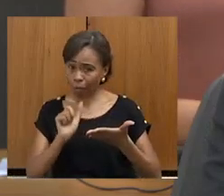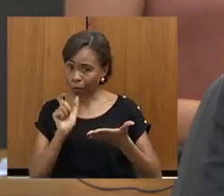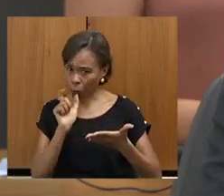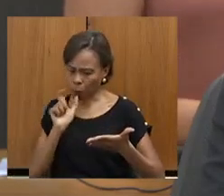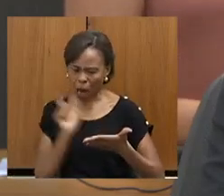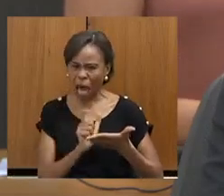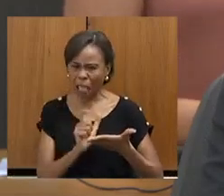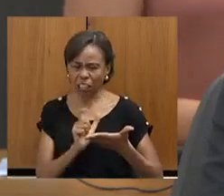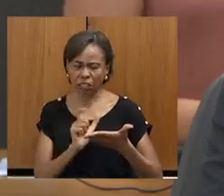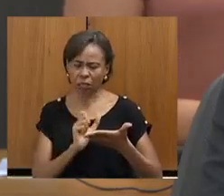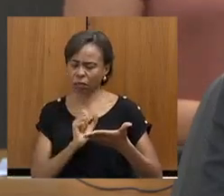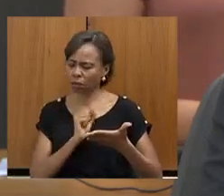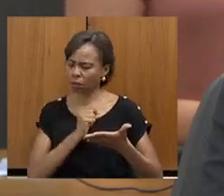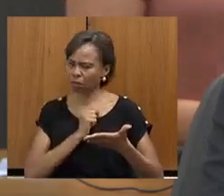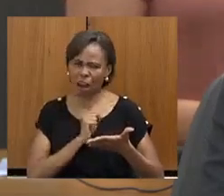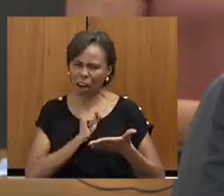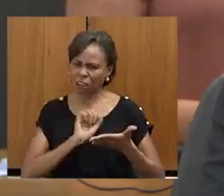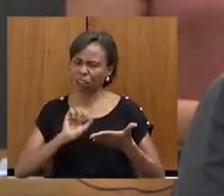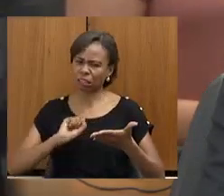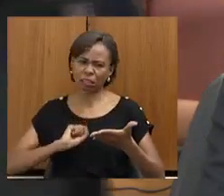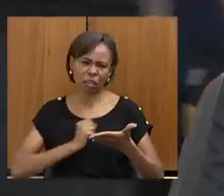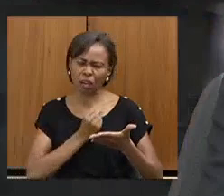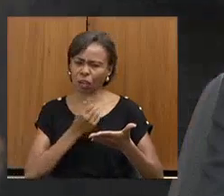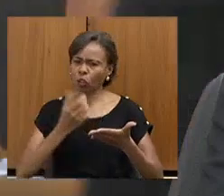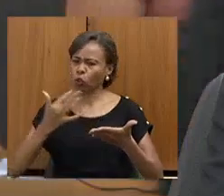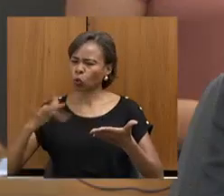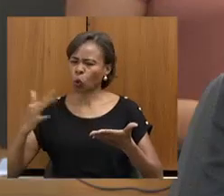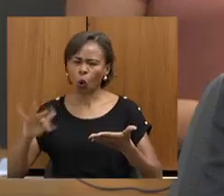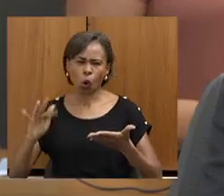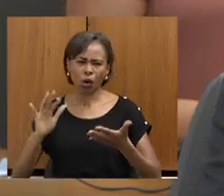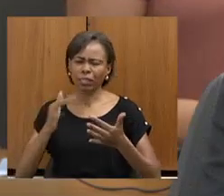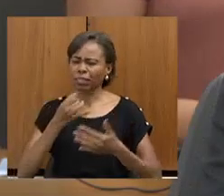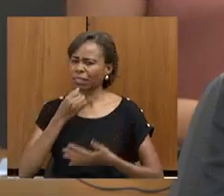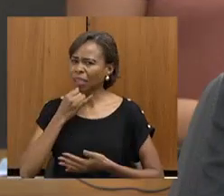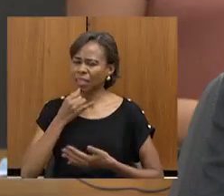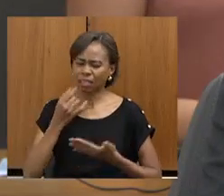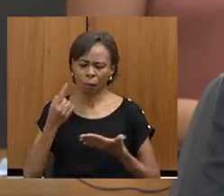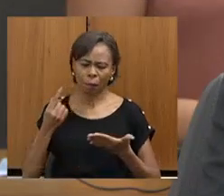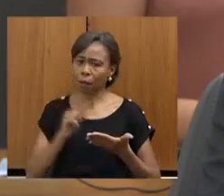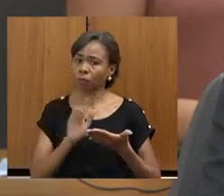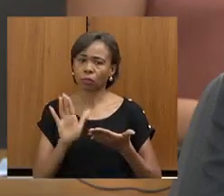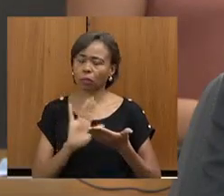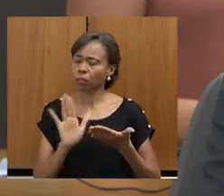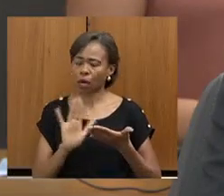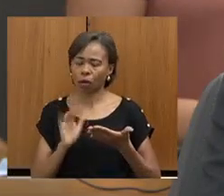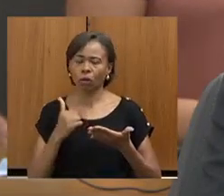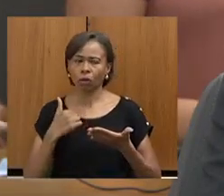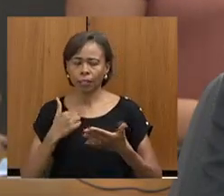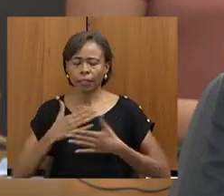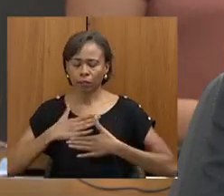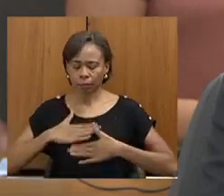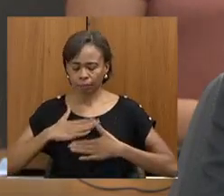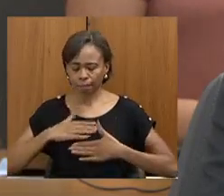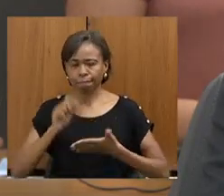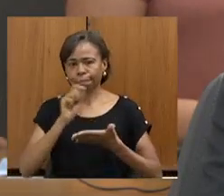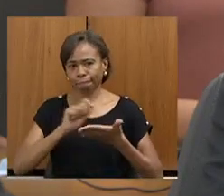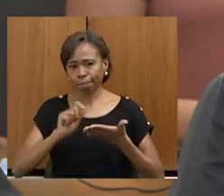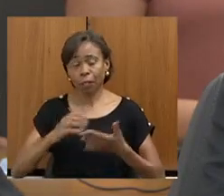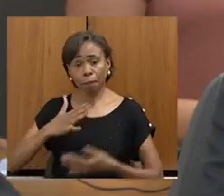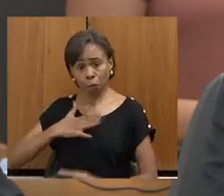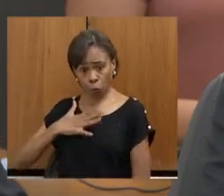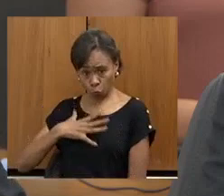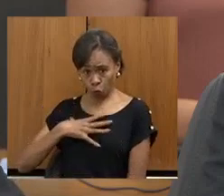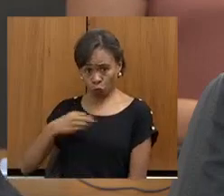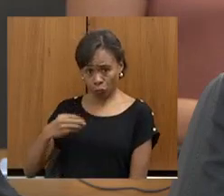mais revolta, dor, tristeza ou agressão a quem quer que fosse. Meu filho, uma criança de 12